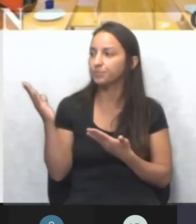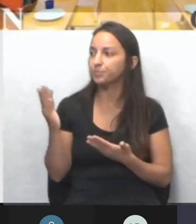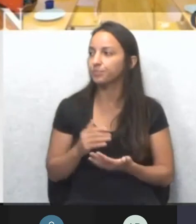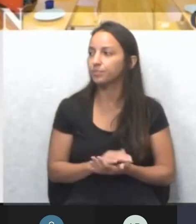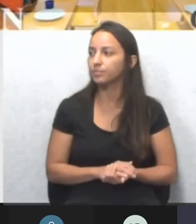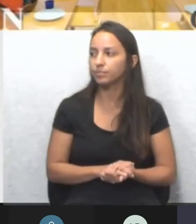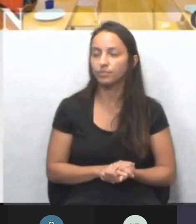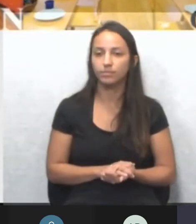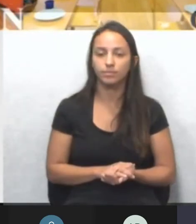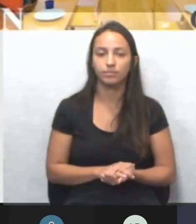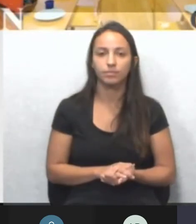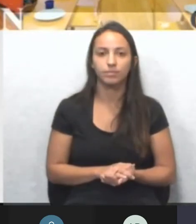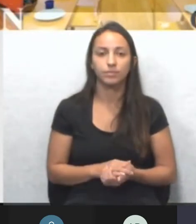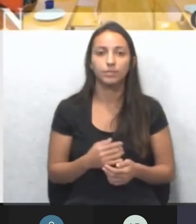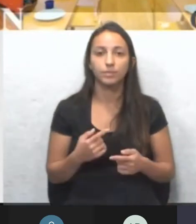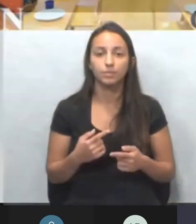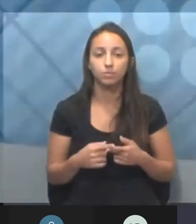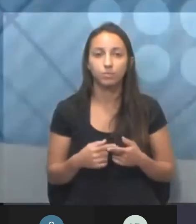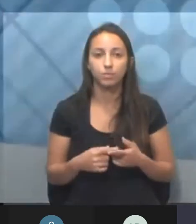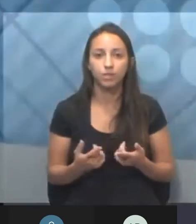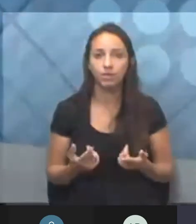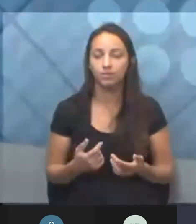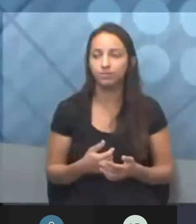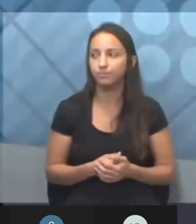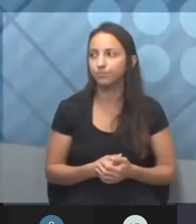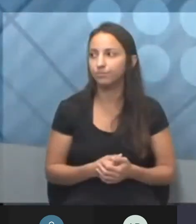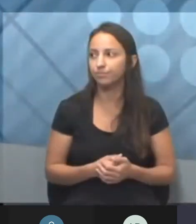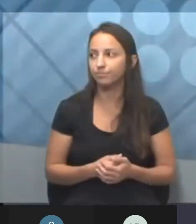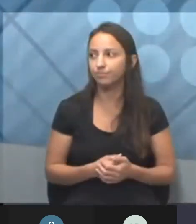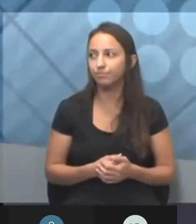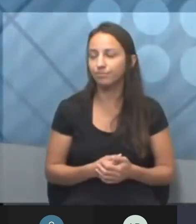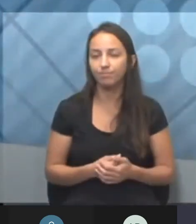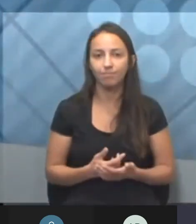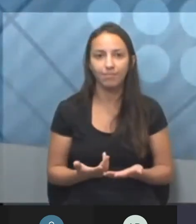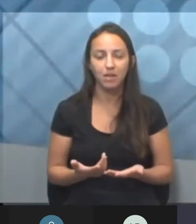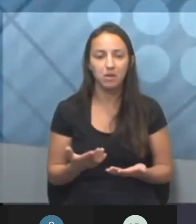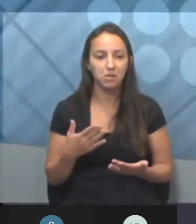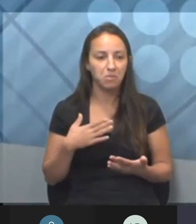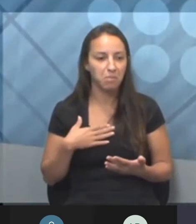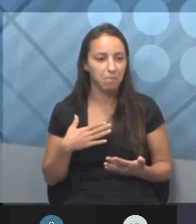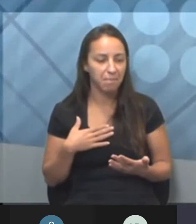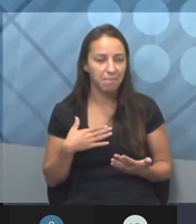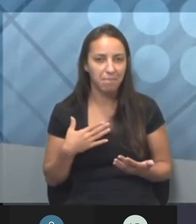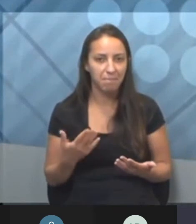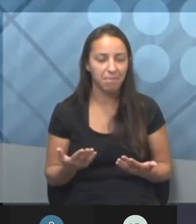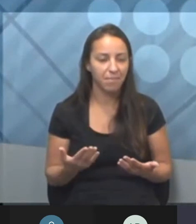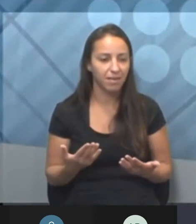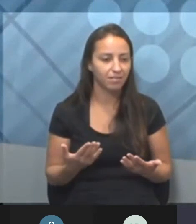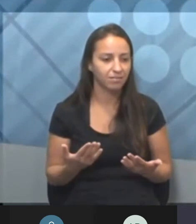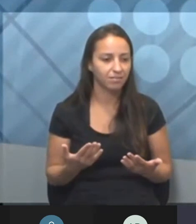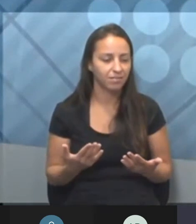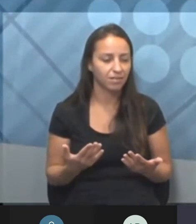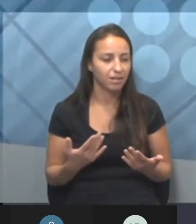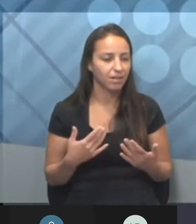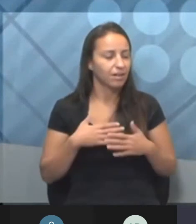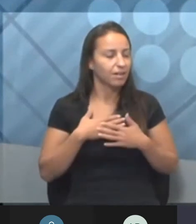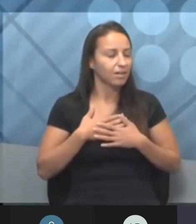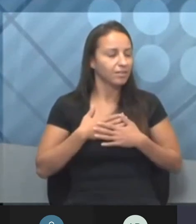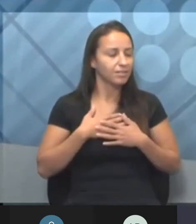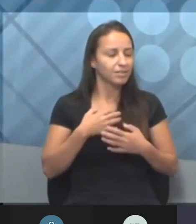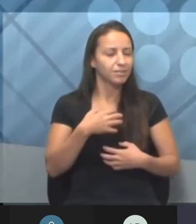Porque, de repente, para o intervalo deles, falavam assim, poxa, nossa, ter isso no meu intervalo, em que eu posso chegar e me sentir um